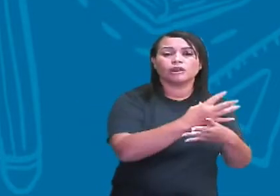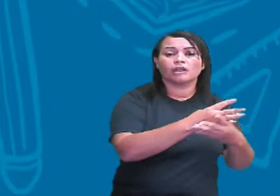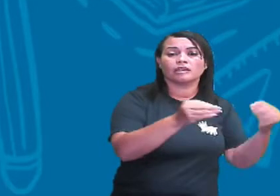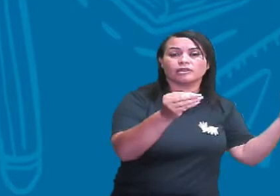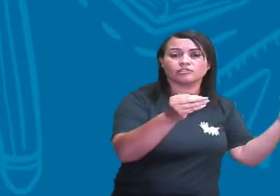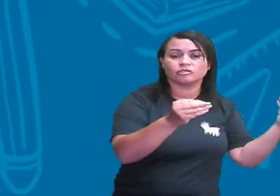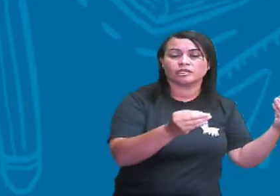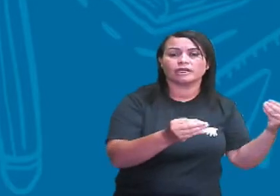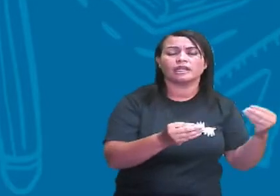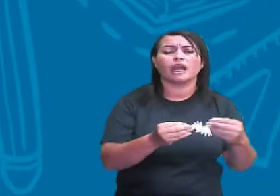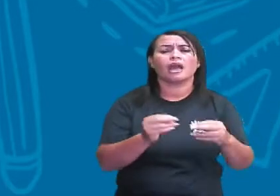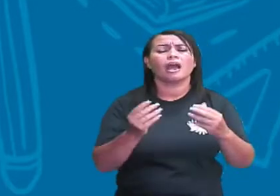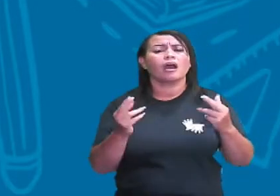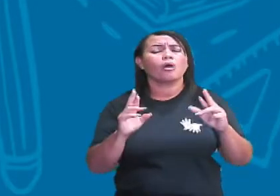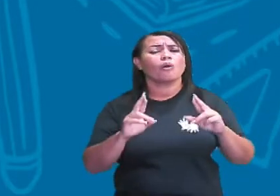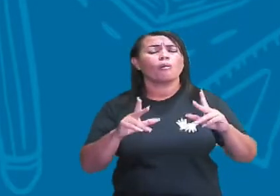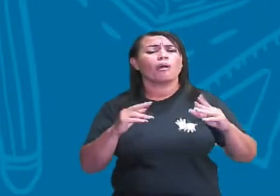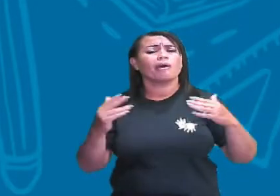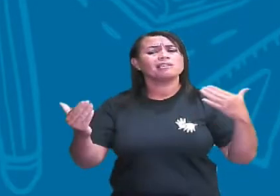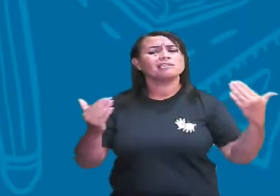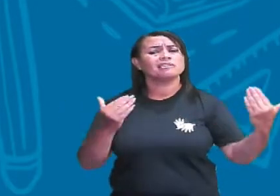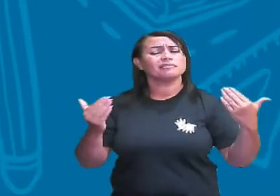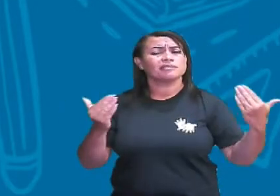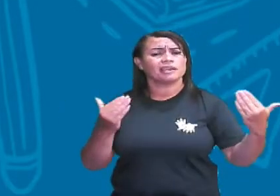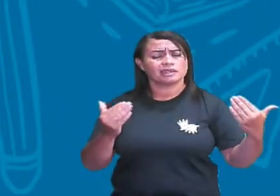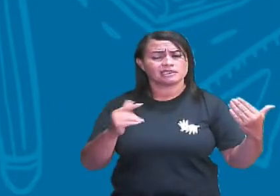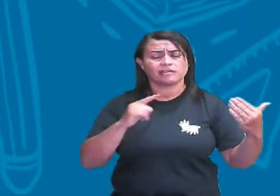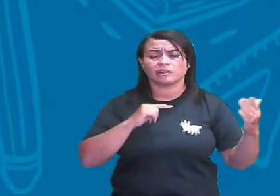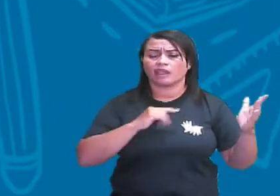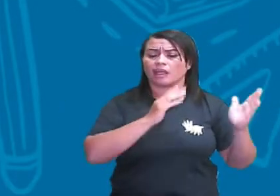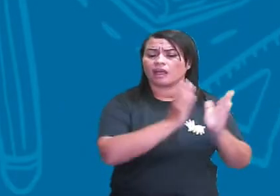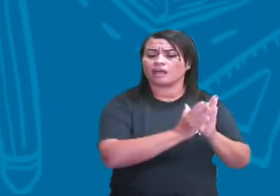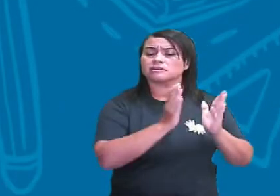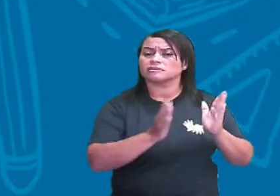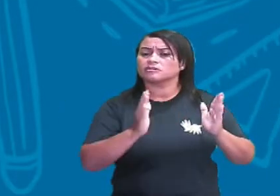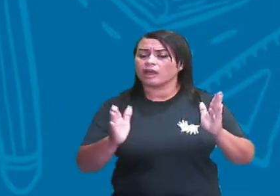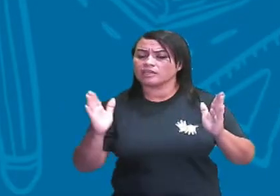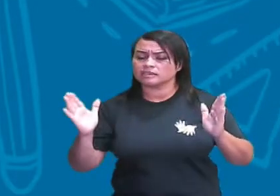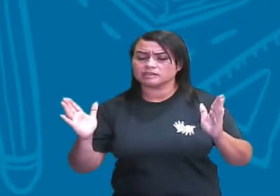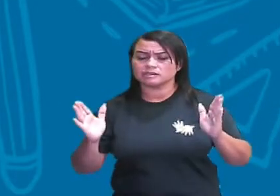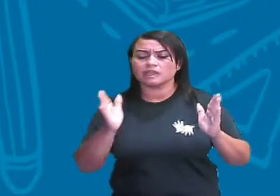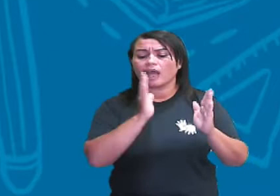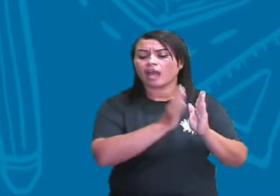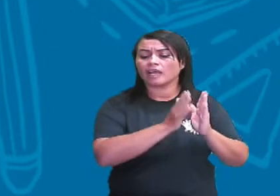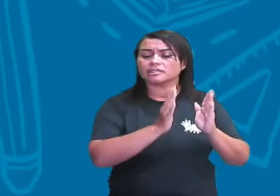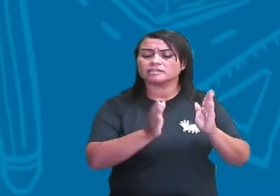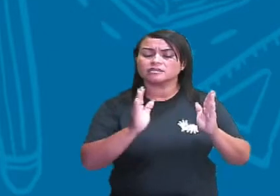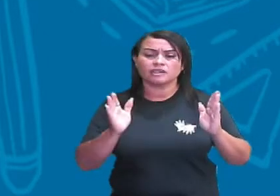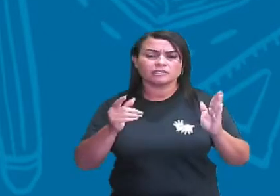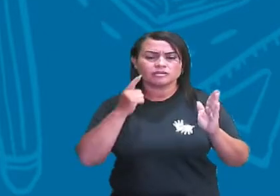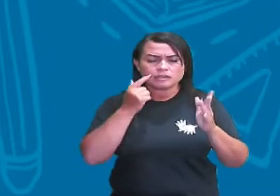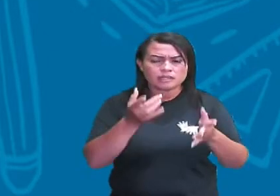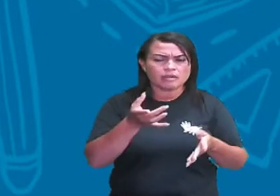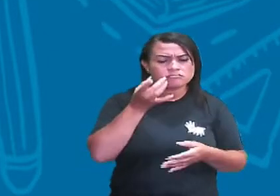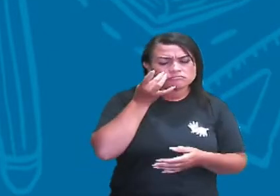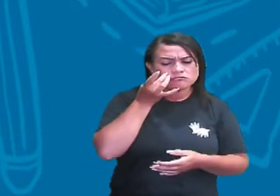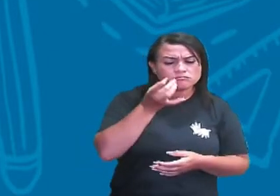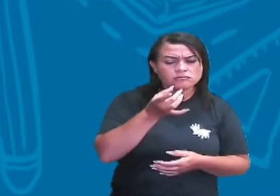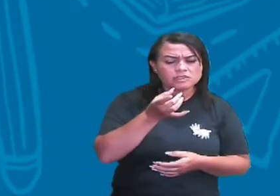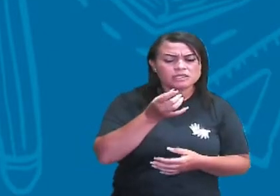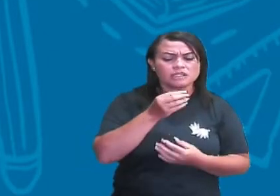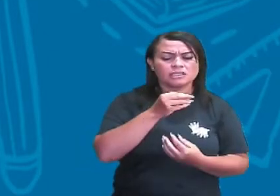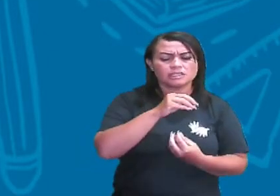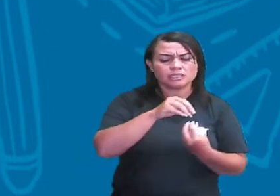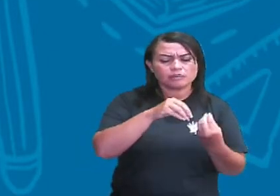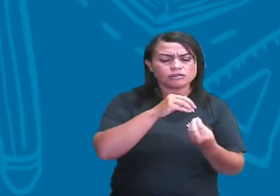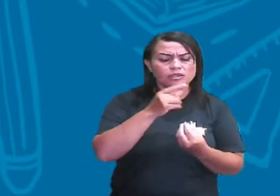diferença de uma para outra vai ser de acordo com o número de fases que observamos nela. Fase é aquilo que você enxerga na mistura.